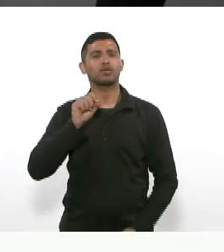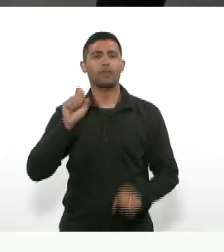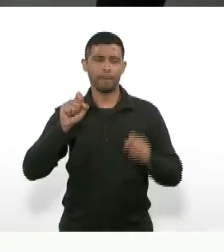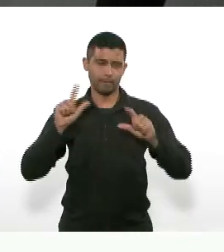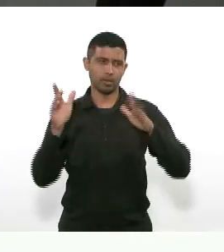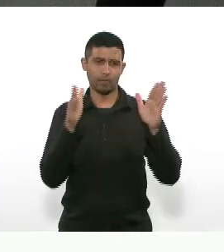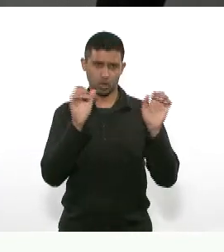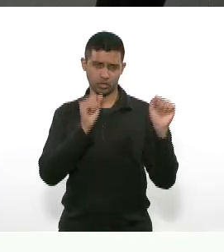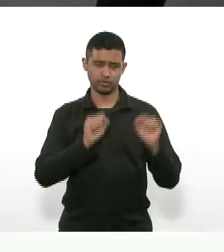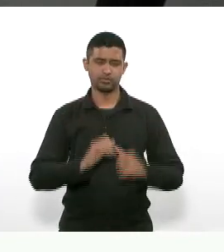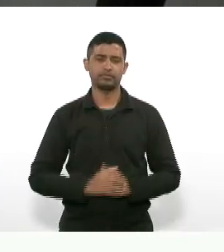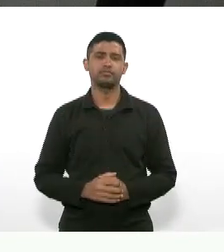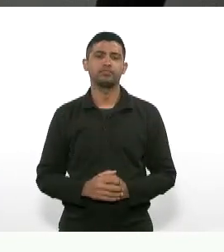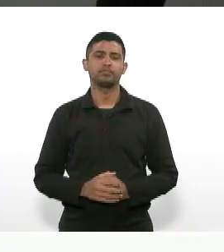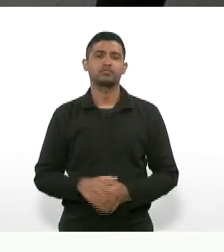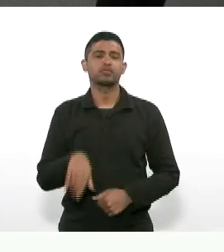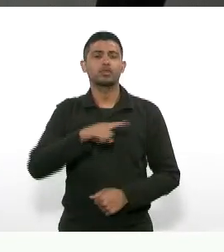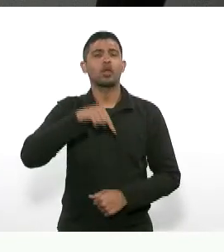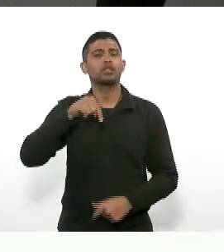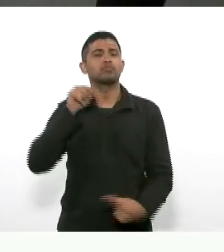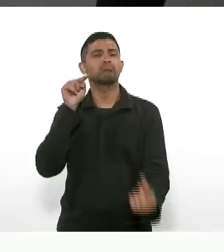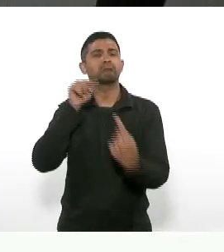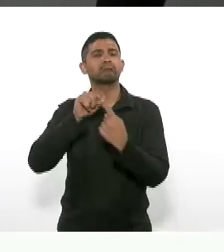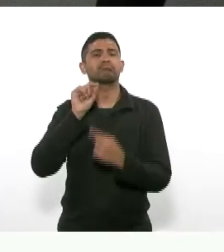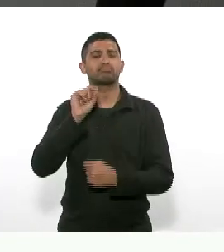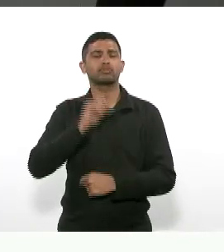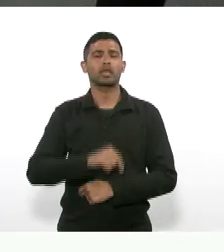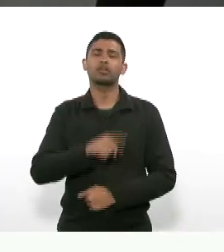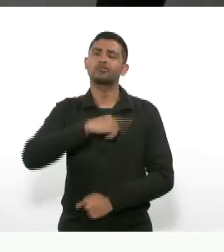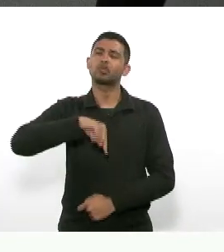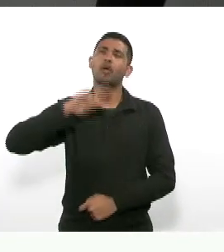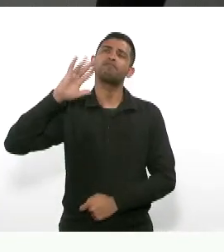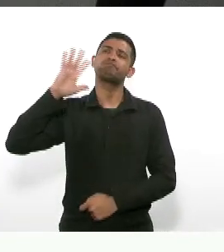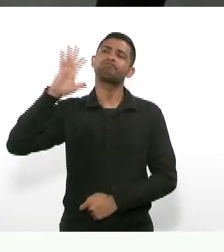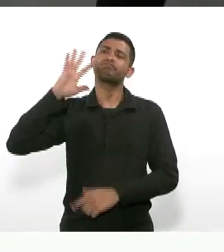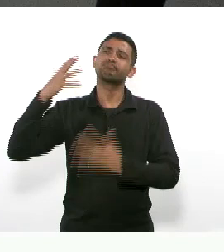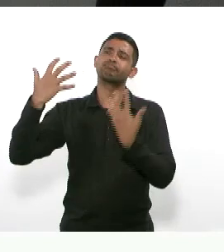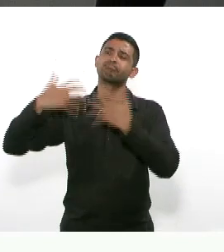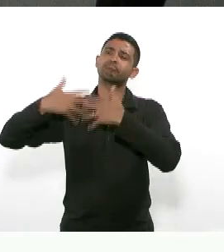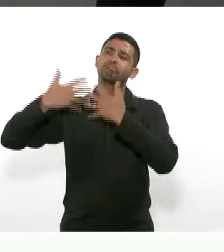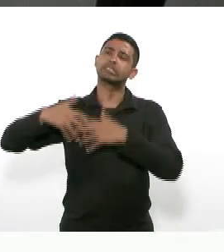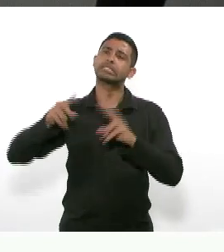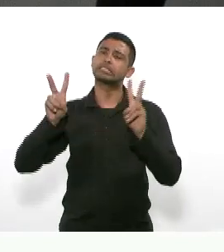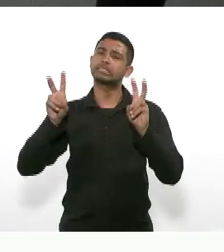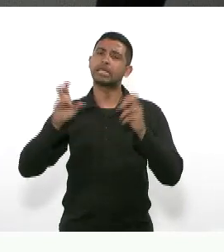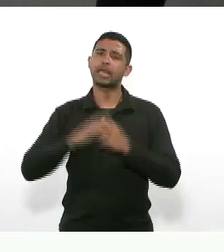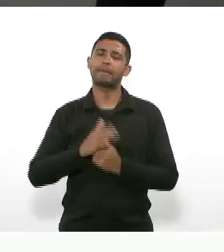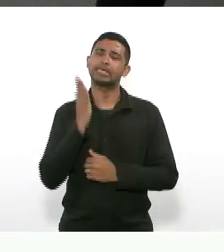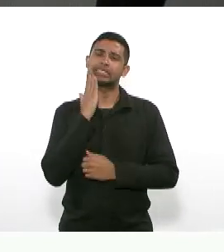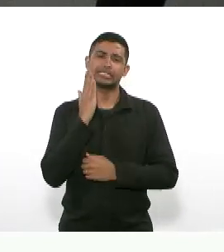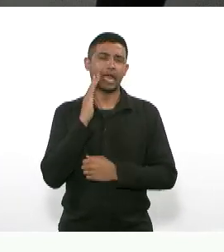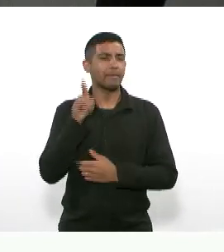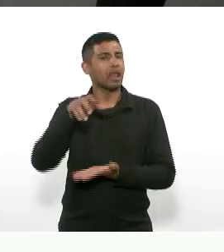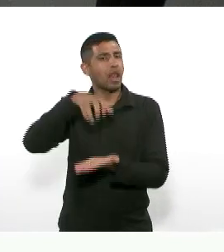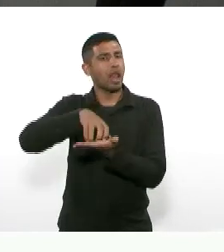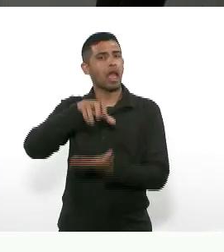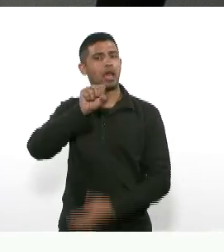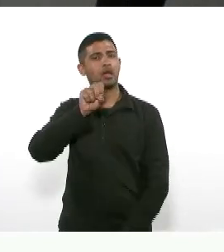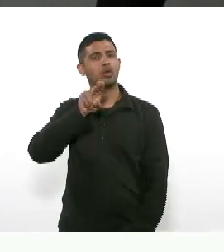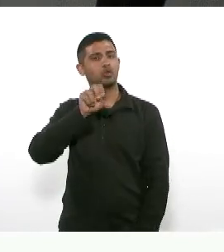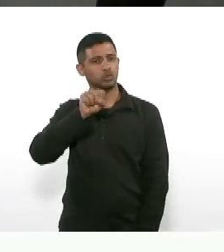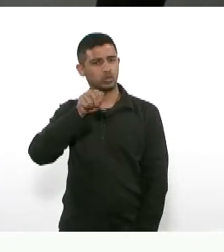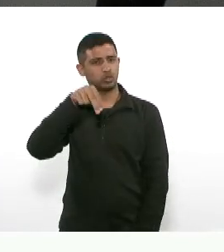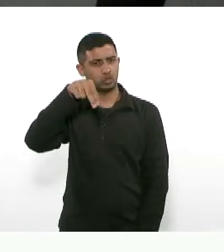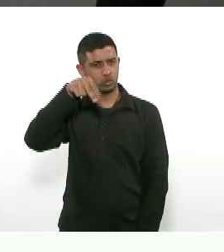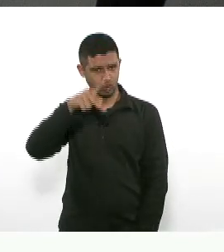passar, a nossa finalidade aqui é refletir sobre esse tema, então entendendo que o SUSP é a integração